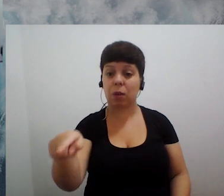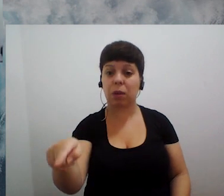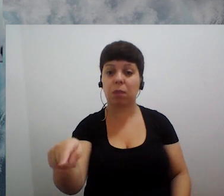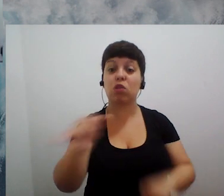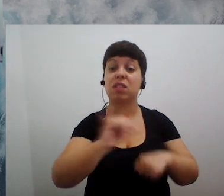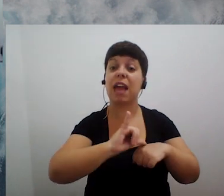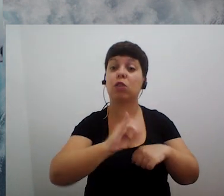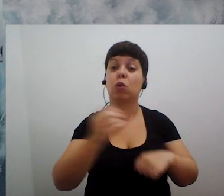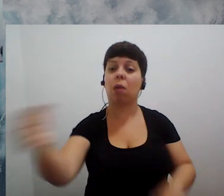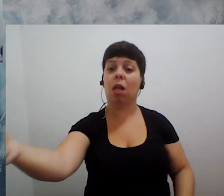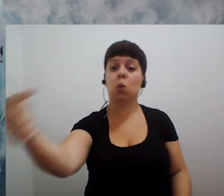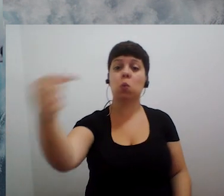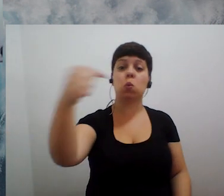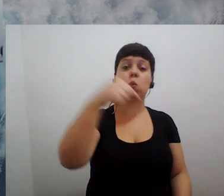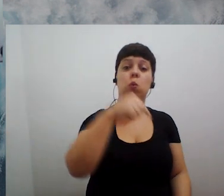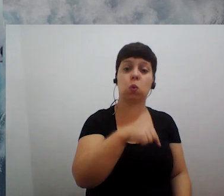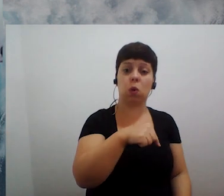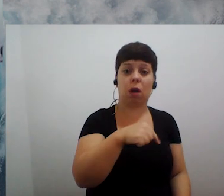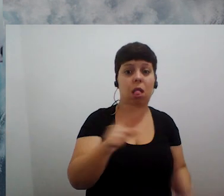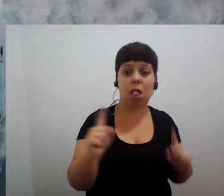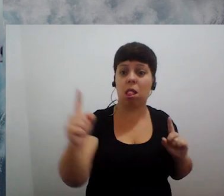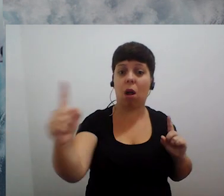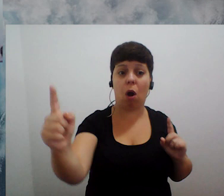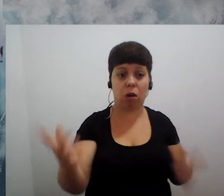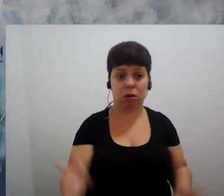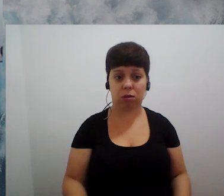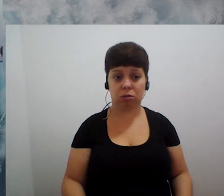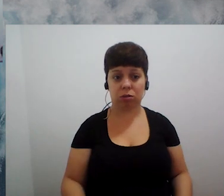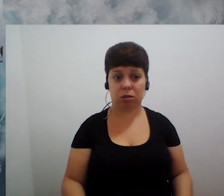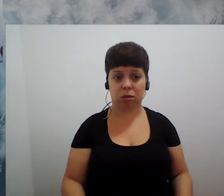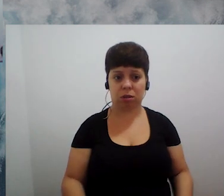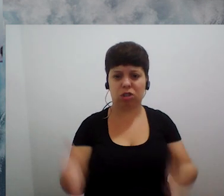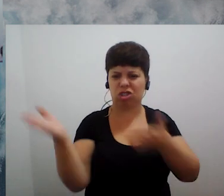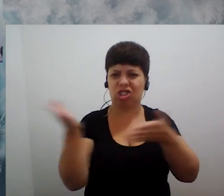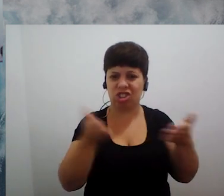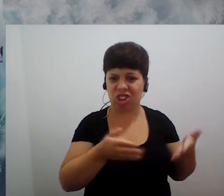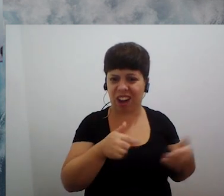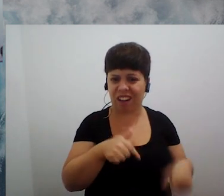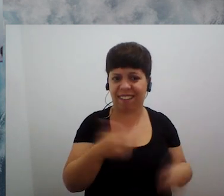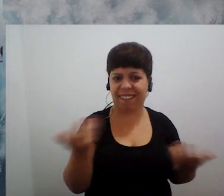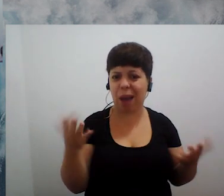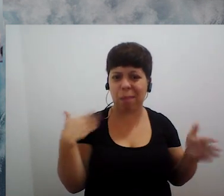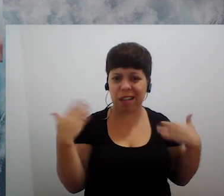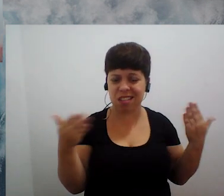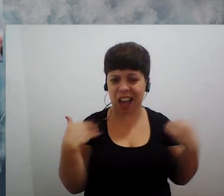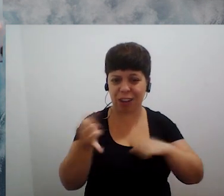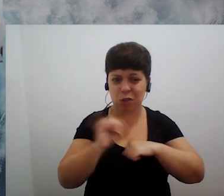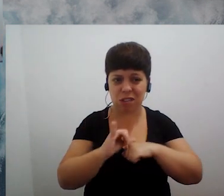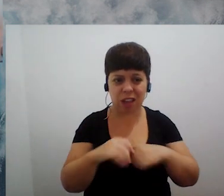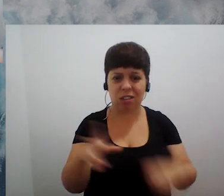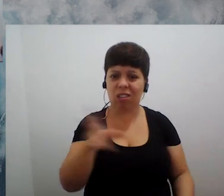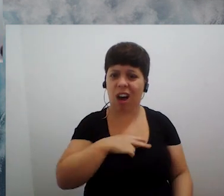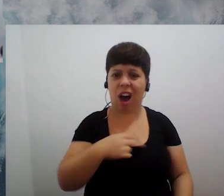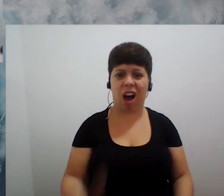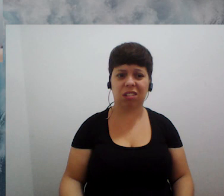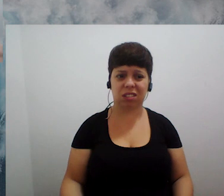nosso centro era o centrão de São Paulo. Mas, ao mesmo tempo, o centrão também era muito distante. Era um corre chegar lá para dar um rolê, por exemplo. Você queria